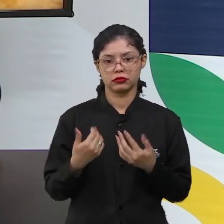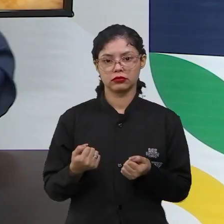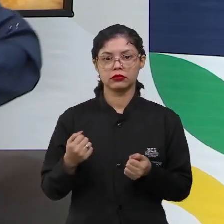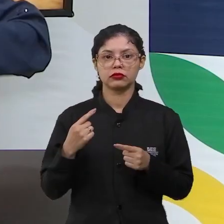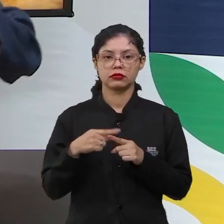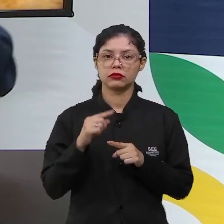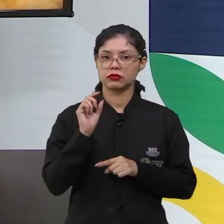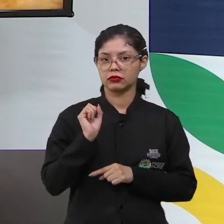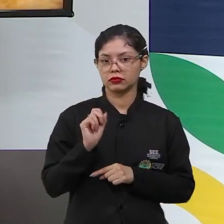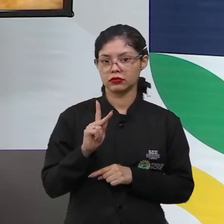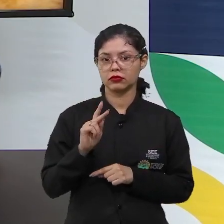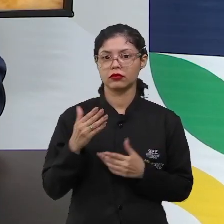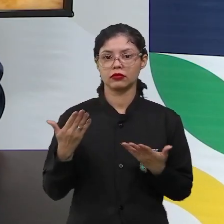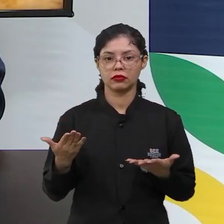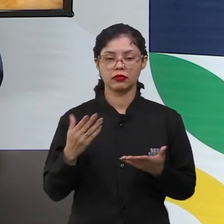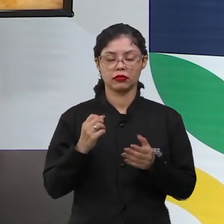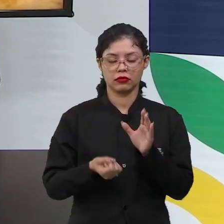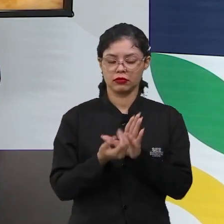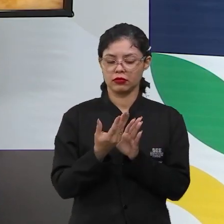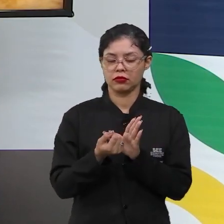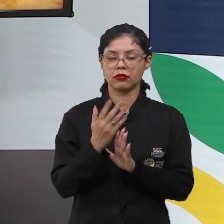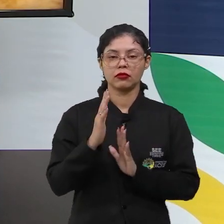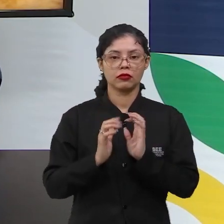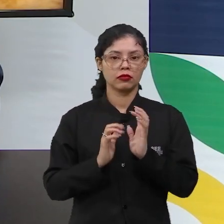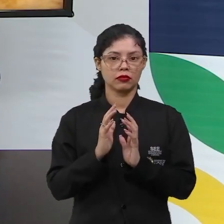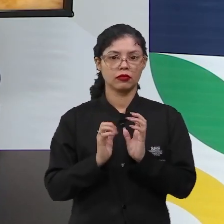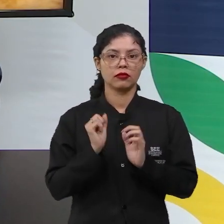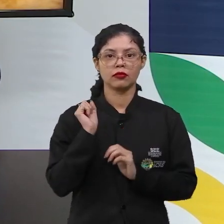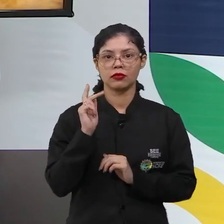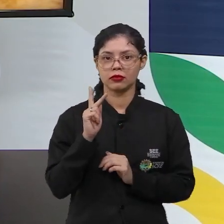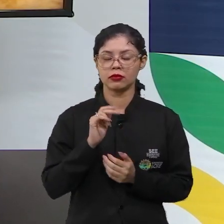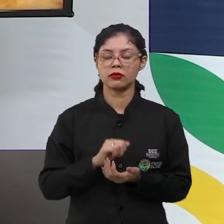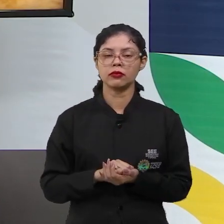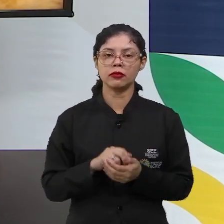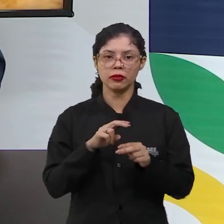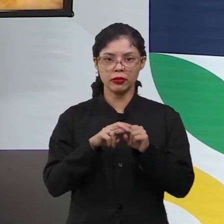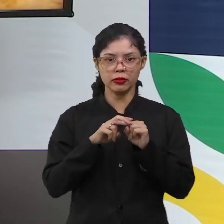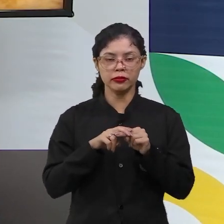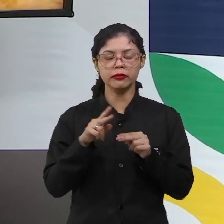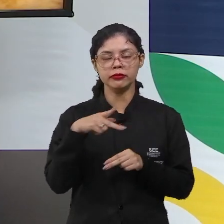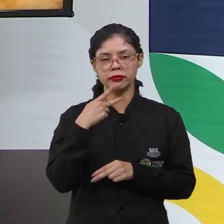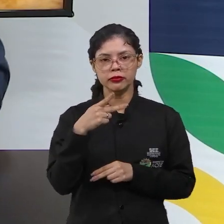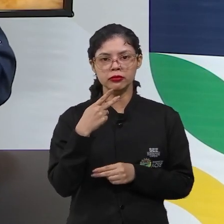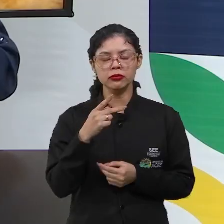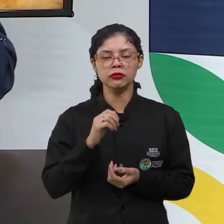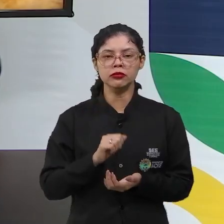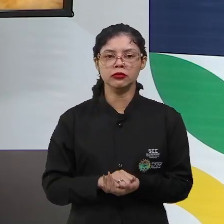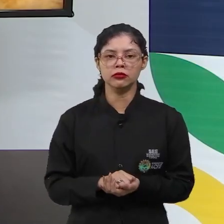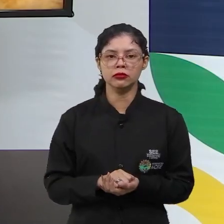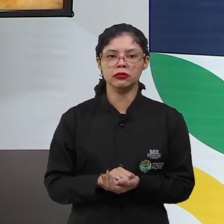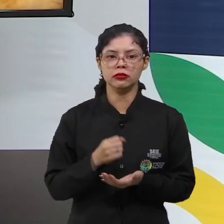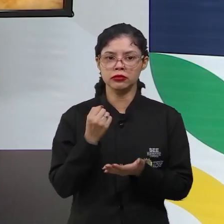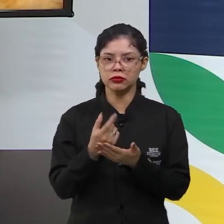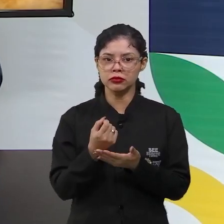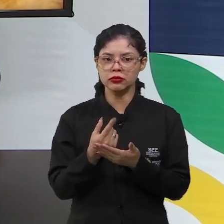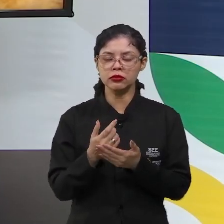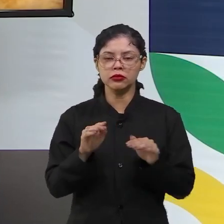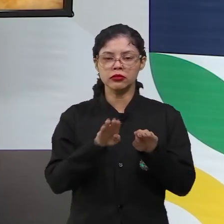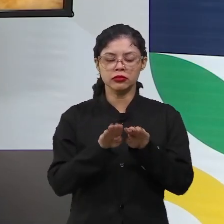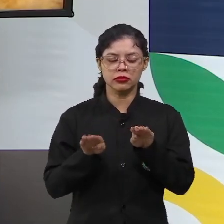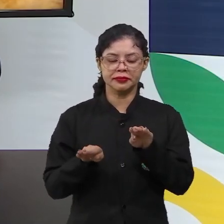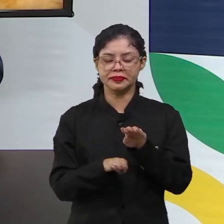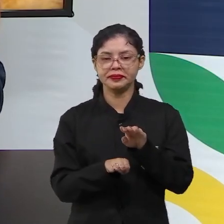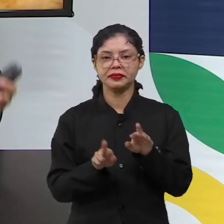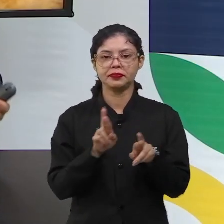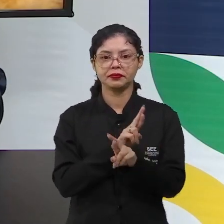então daí gera-se vários tipos de conflito, ok? Por isso que nós falamos aí consumo global e